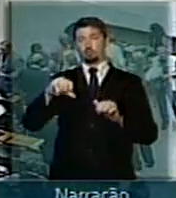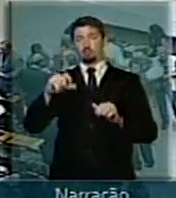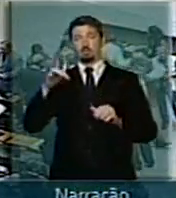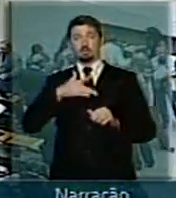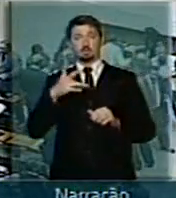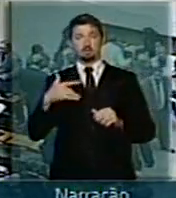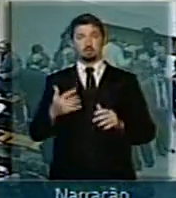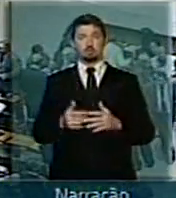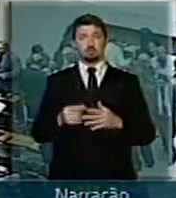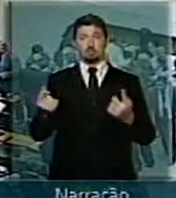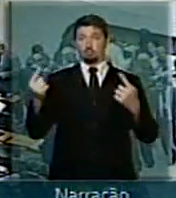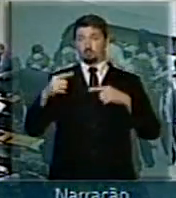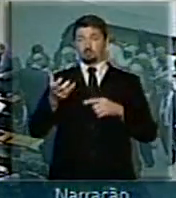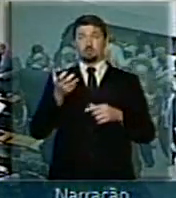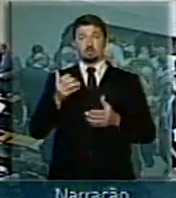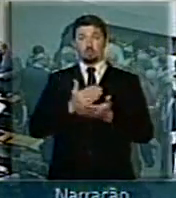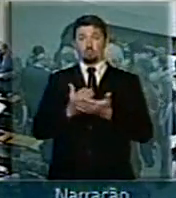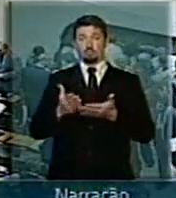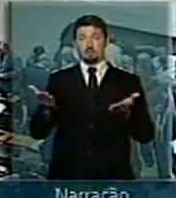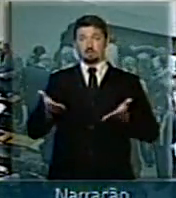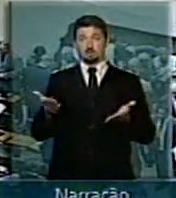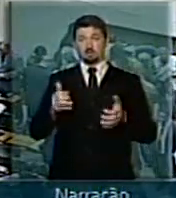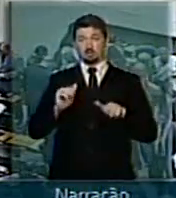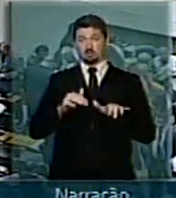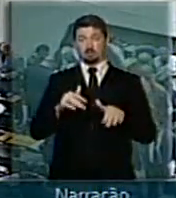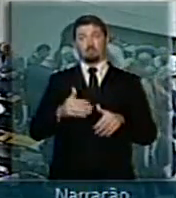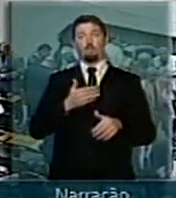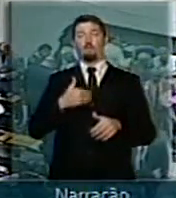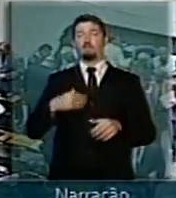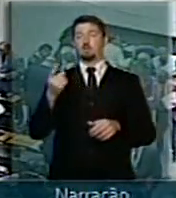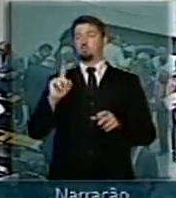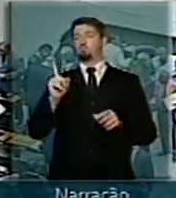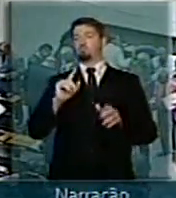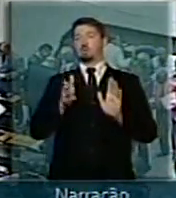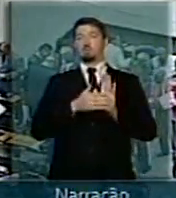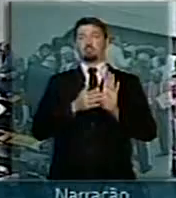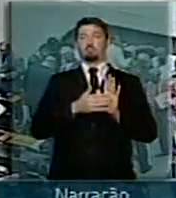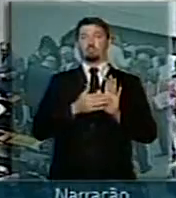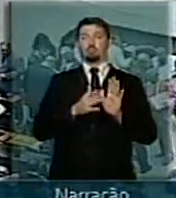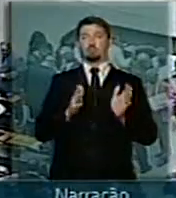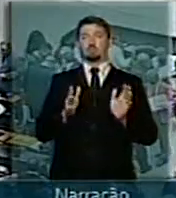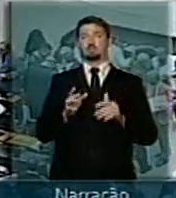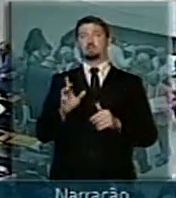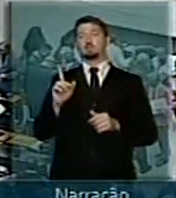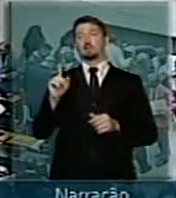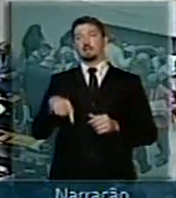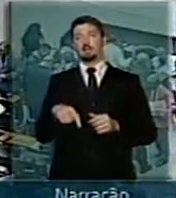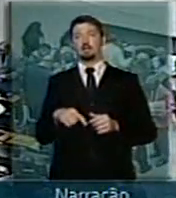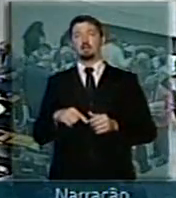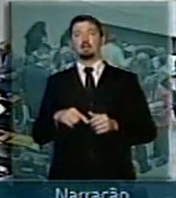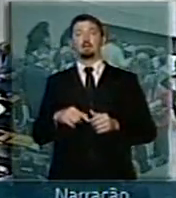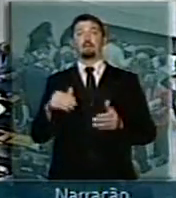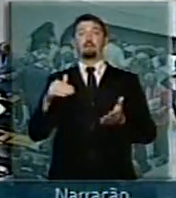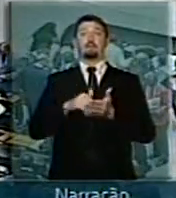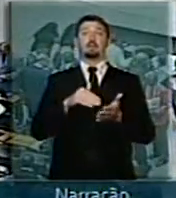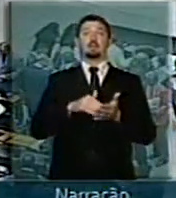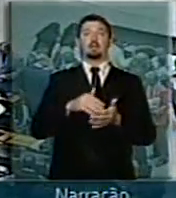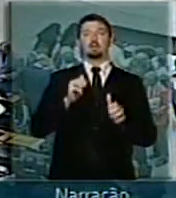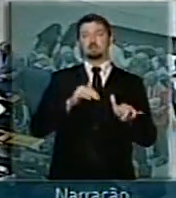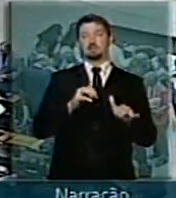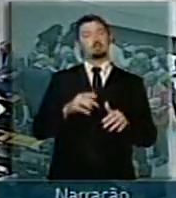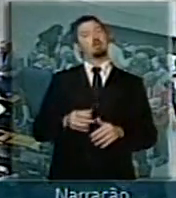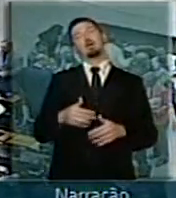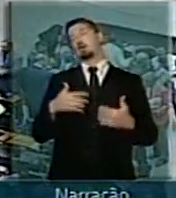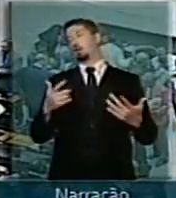saúde. A oposição queria no início de setembro, o governo propôs, o presidente da casa propôs no final de setembro. Não